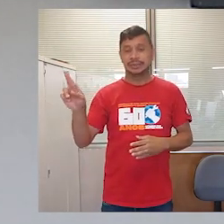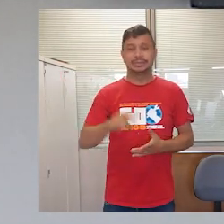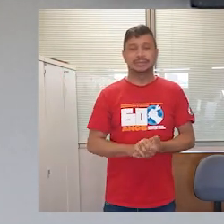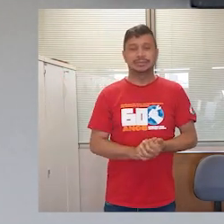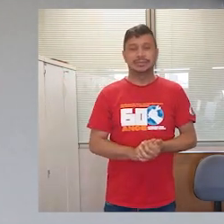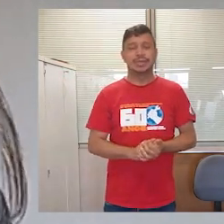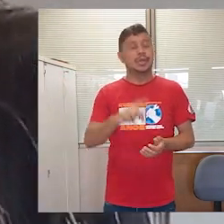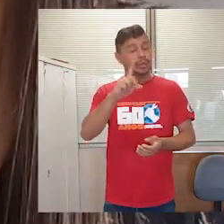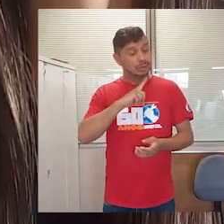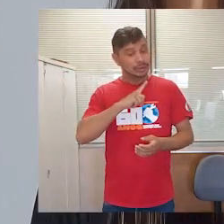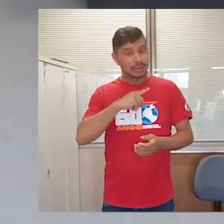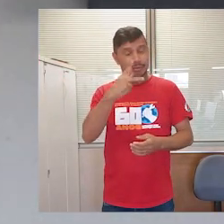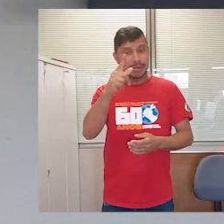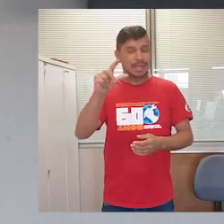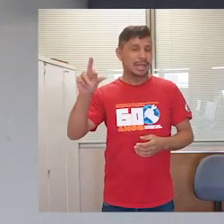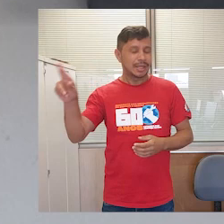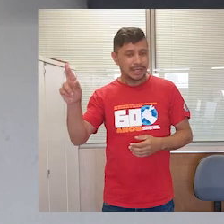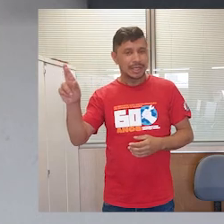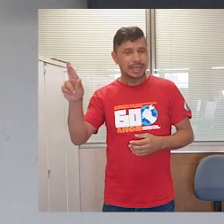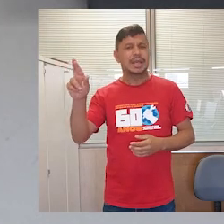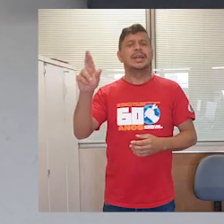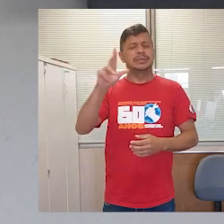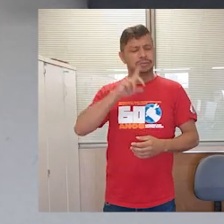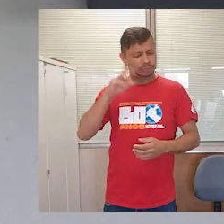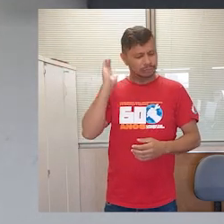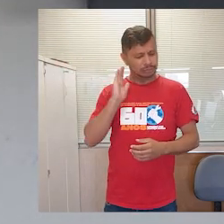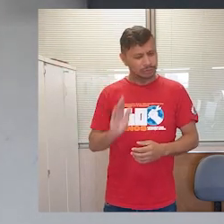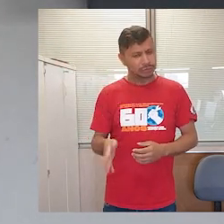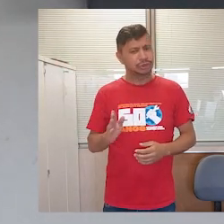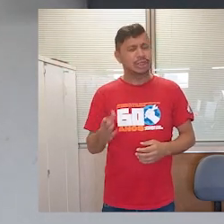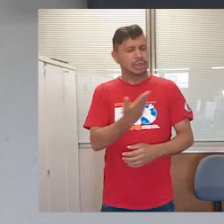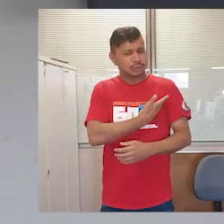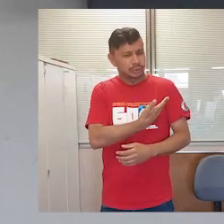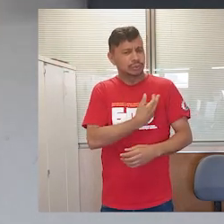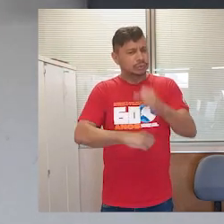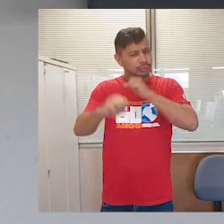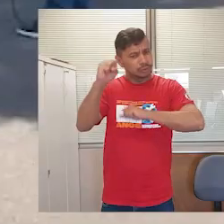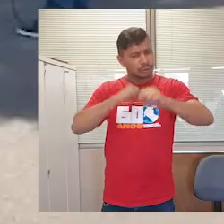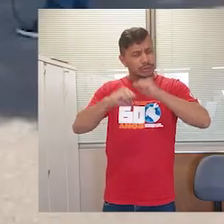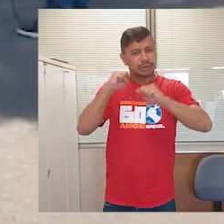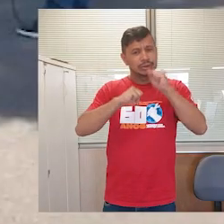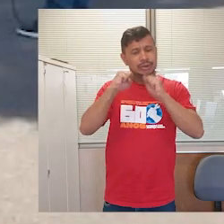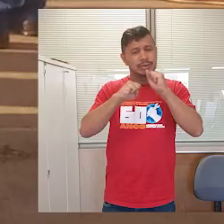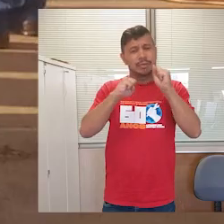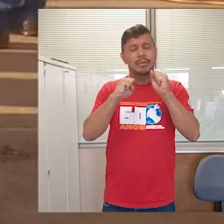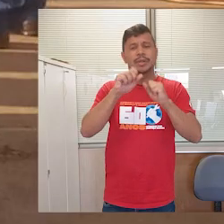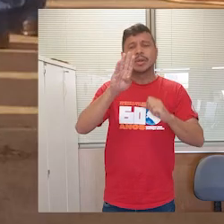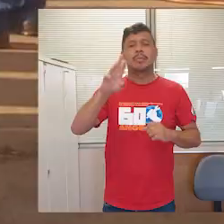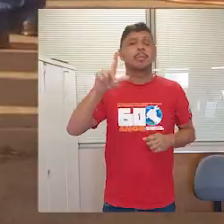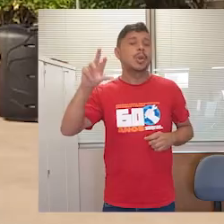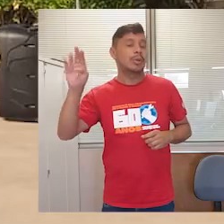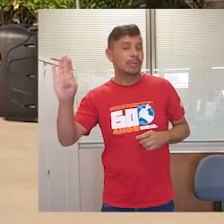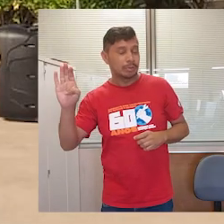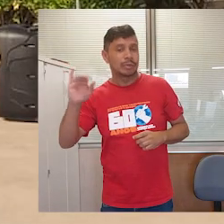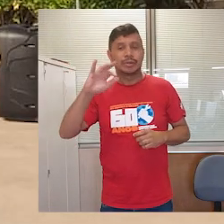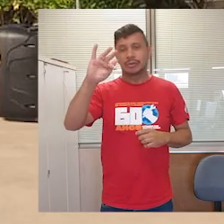2.824. E tem PLR garantida para os companheiros e companheiras da Bloom e da